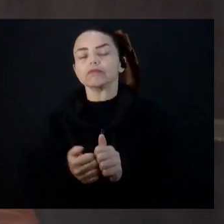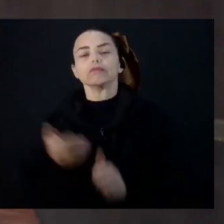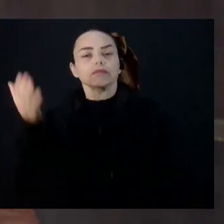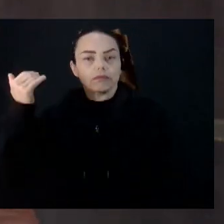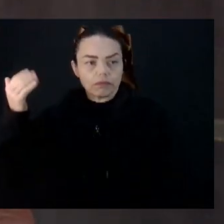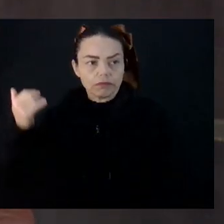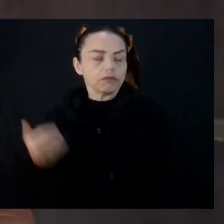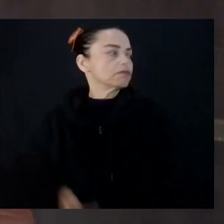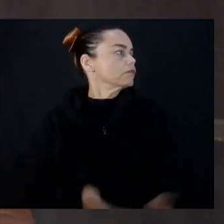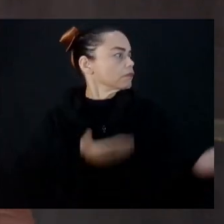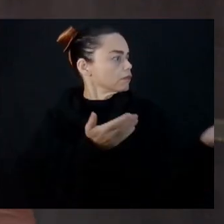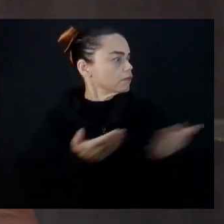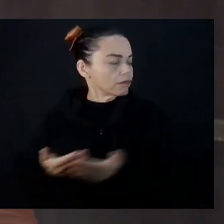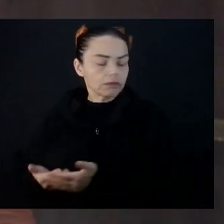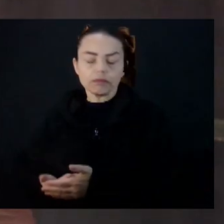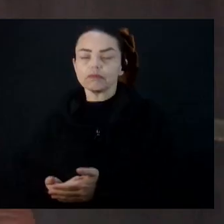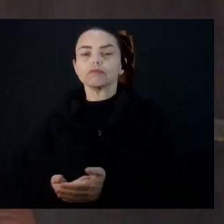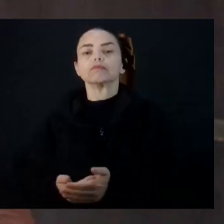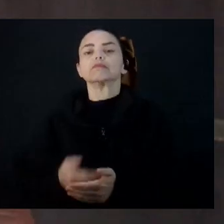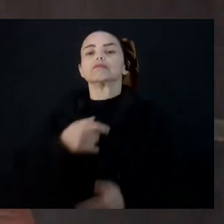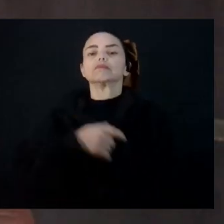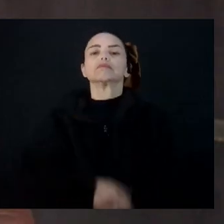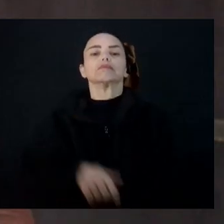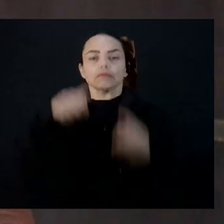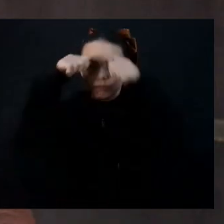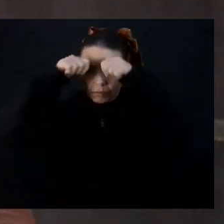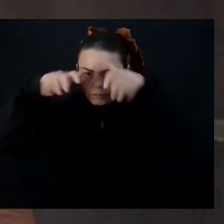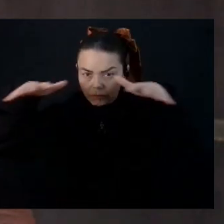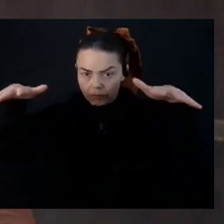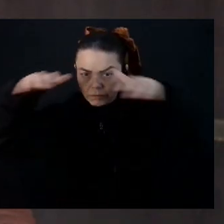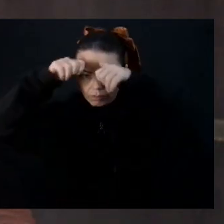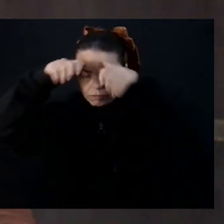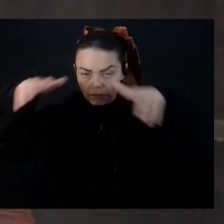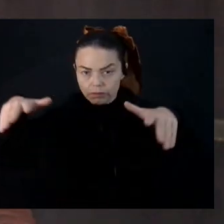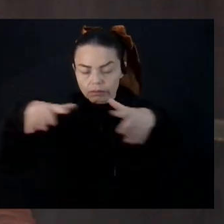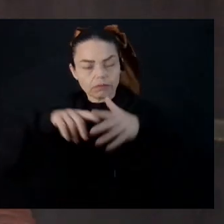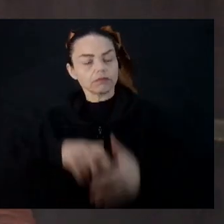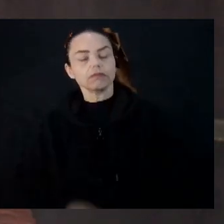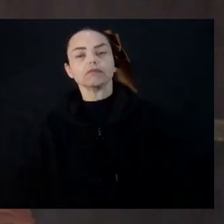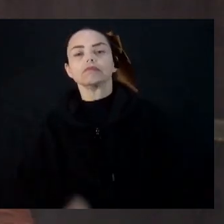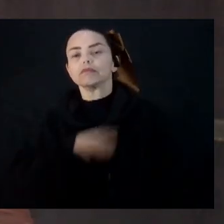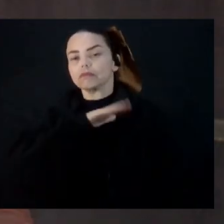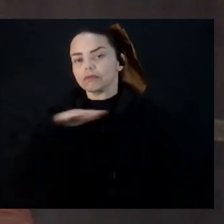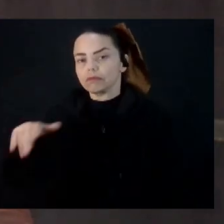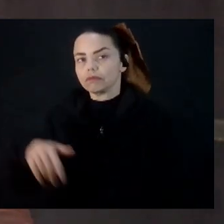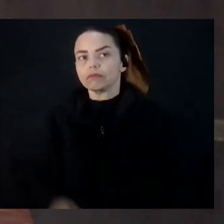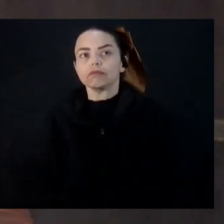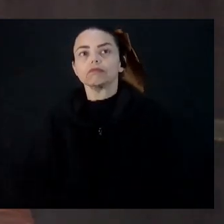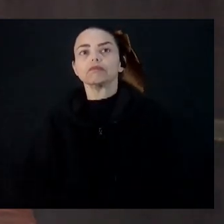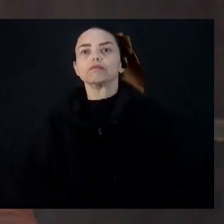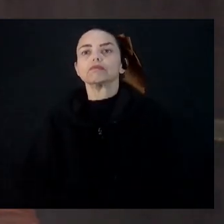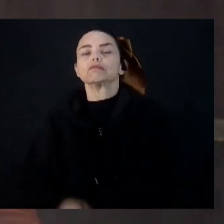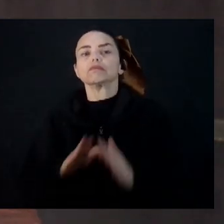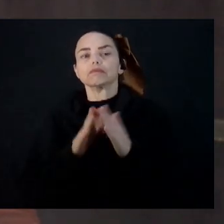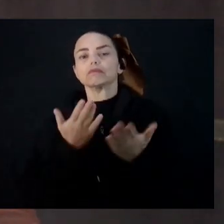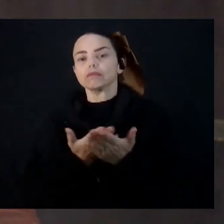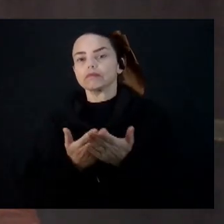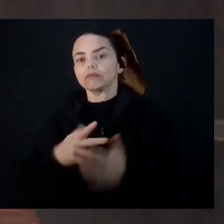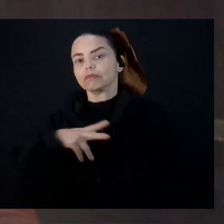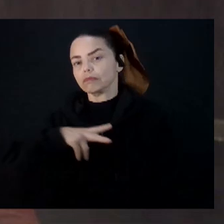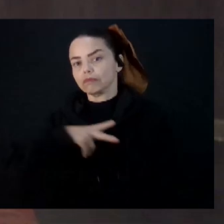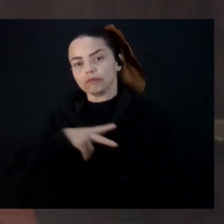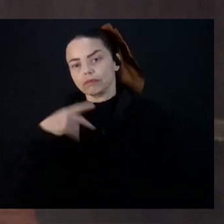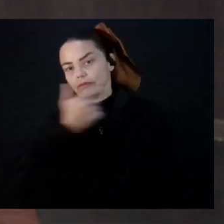receber, então, um público TEA, outras especificidades, mas a gente sabe que hoje, mesmo as escolas particulares ainda não têm um